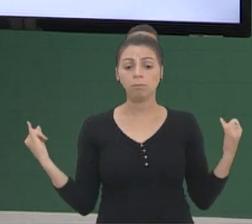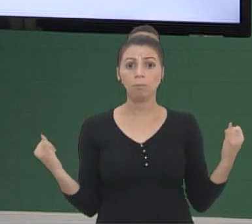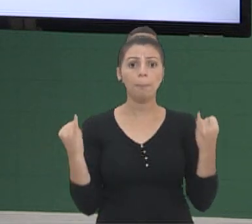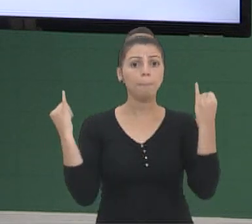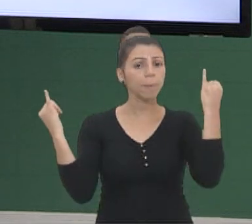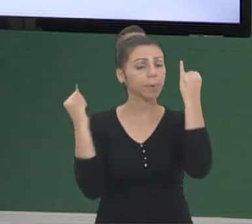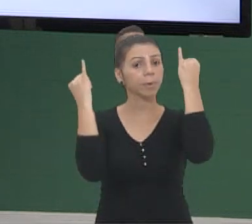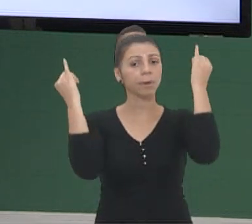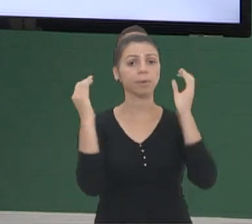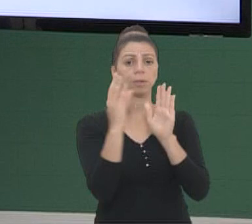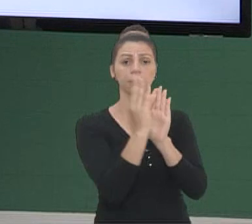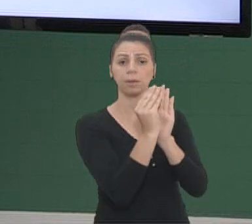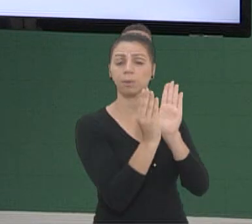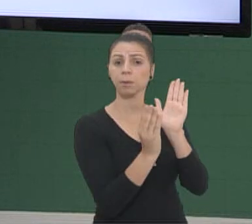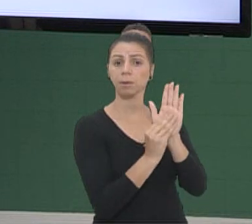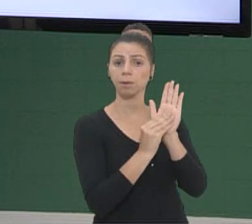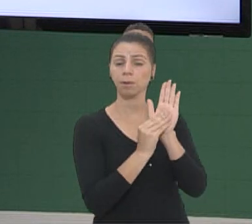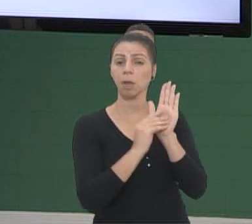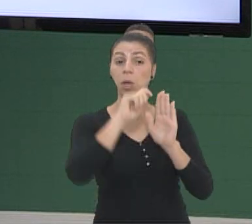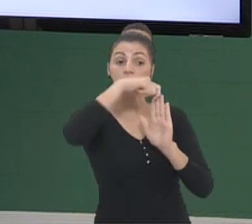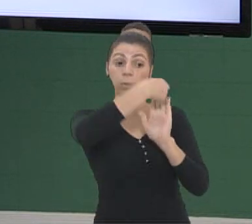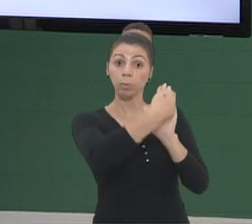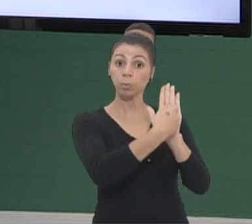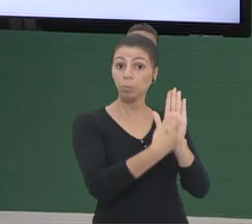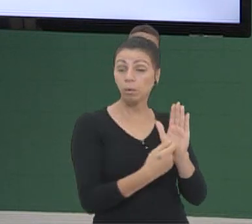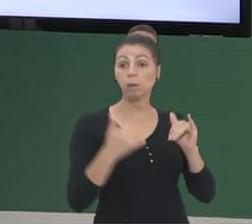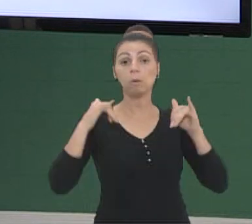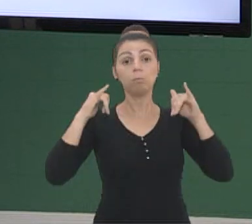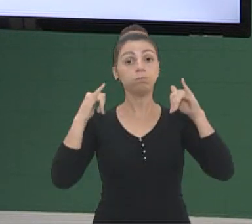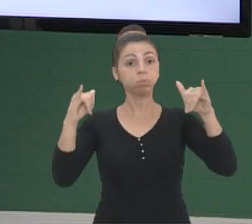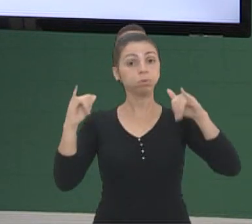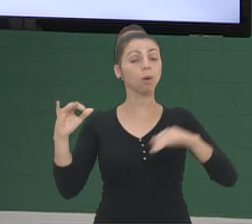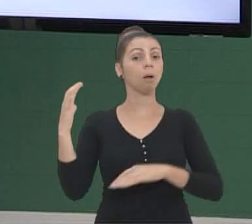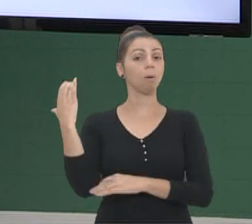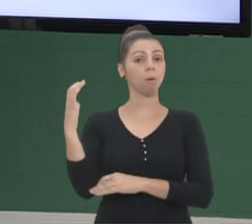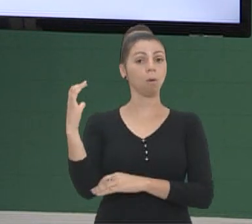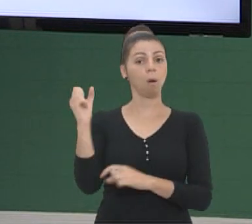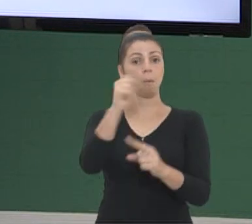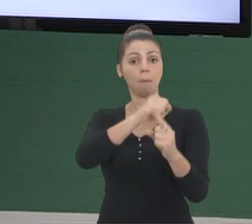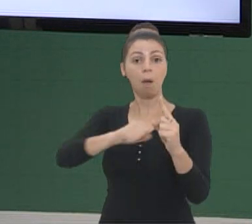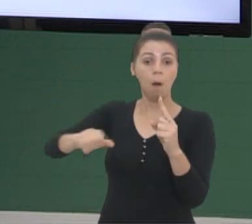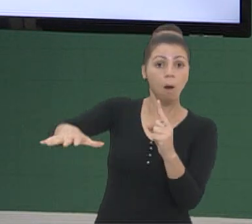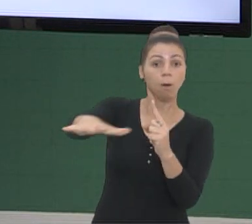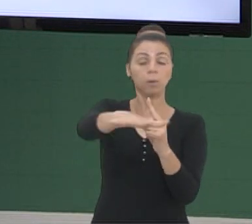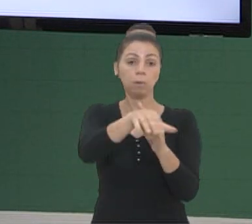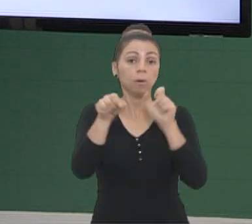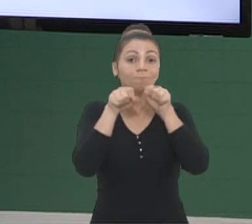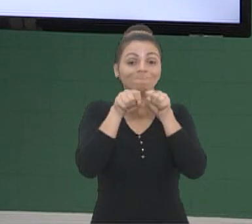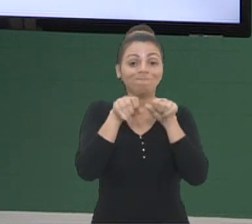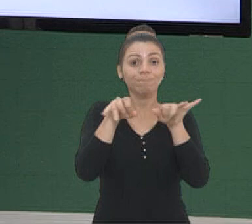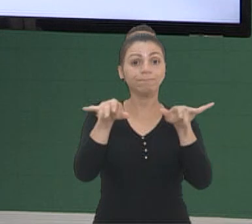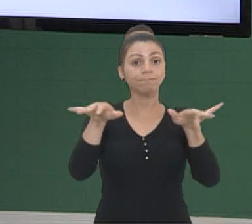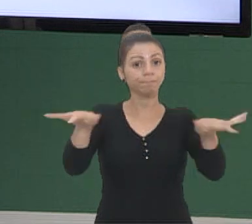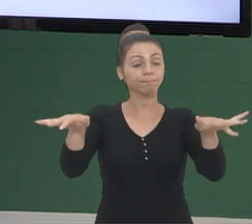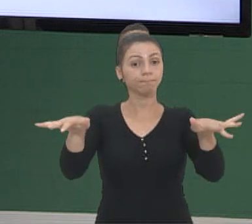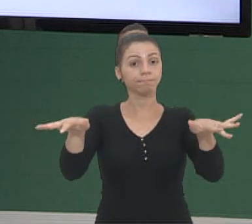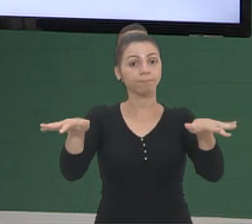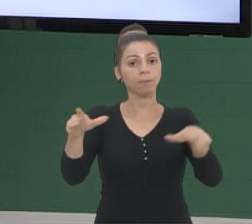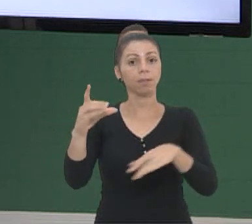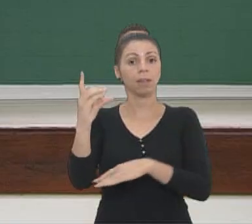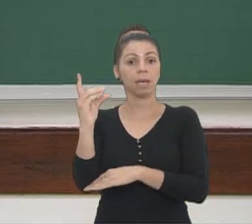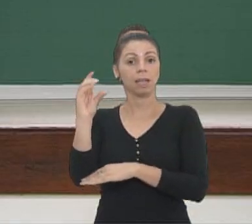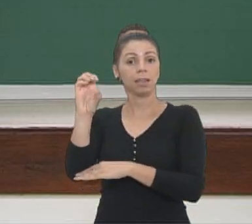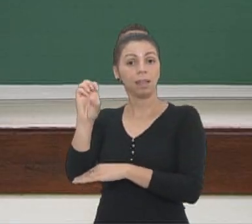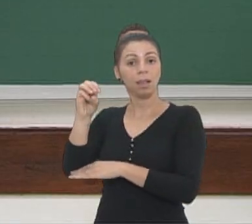do conteúdo e do texto de divulgação científica para a população, democraticamente falando, né? Então,